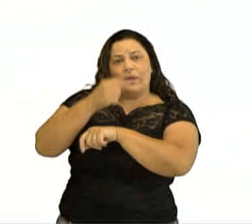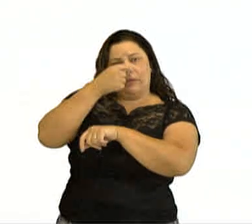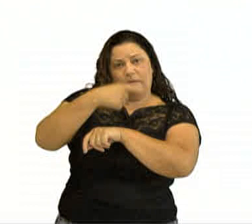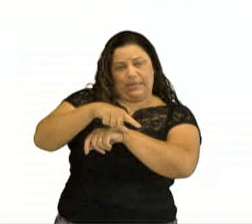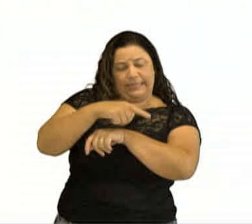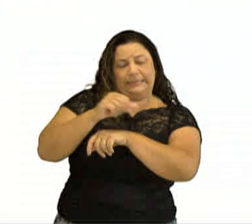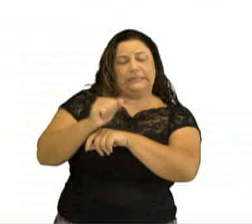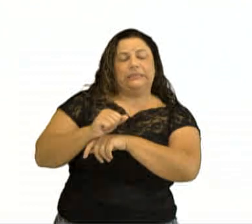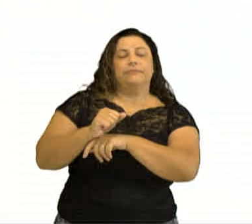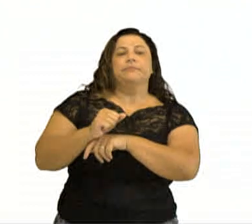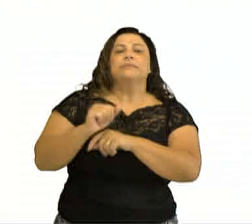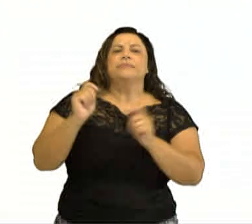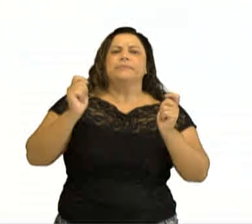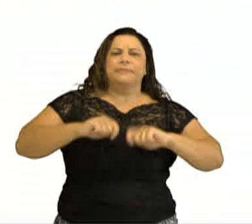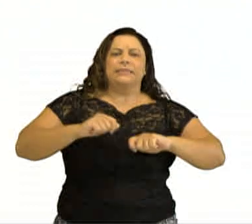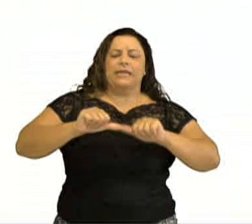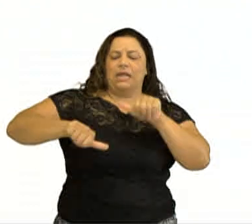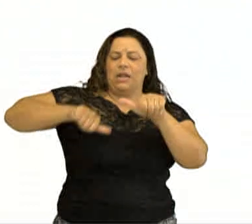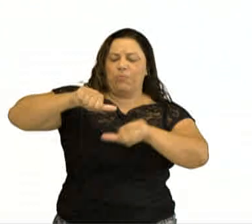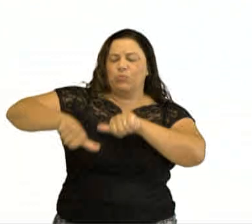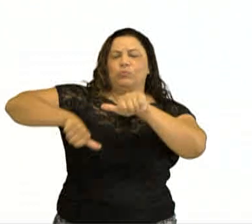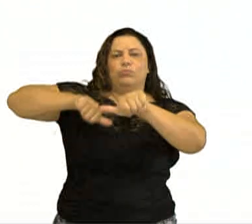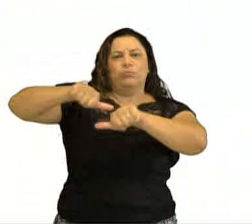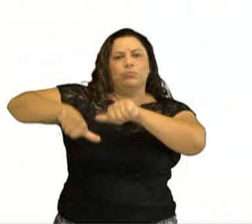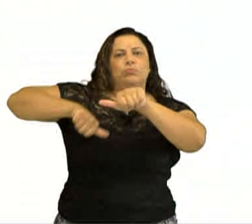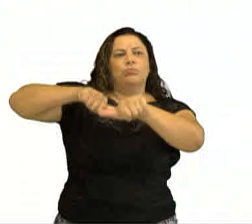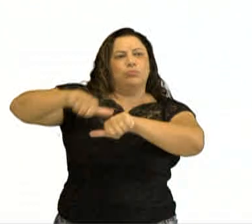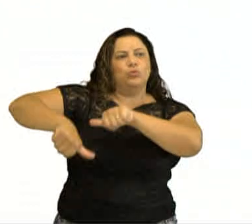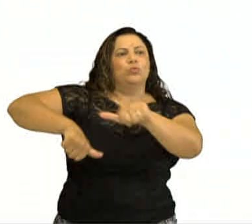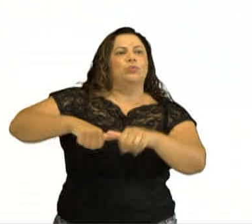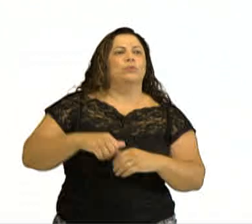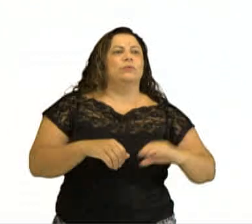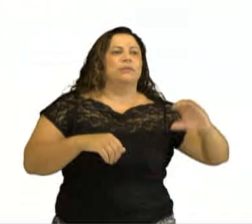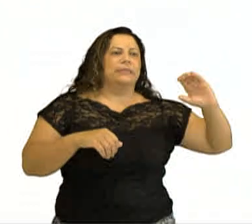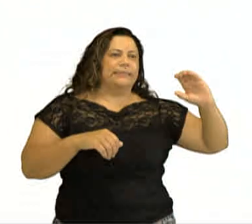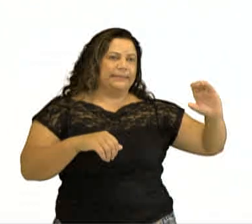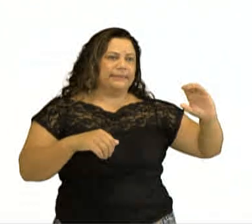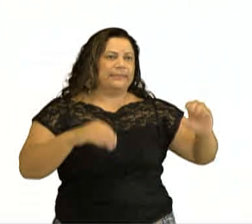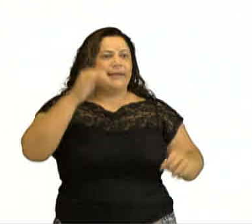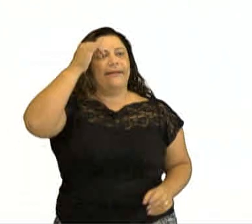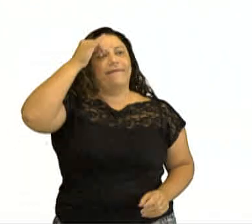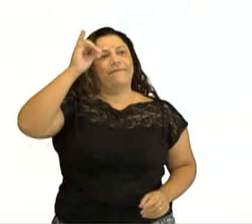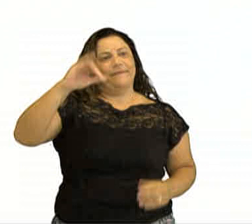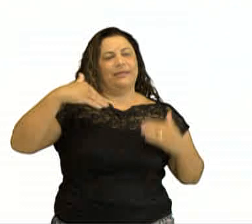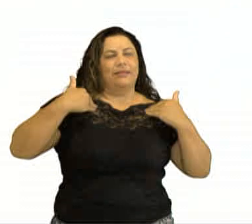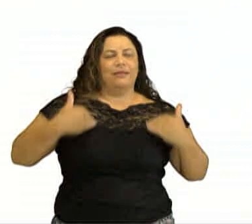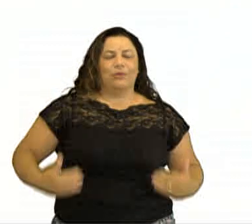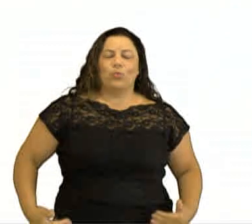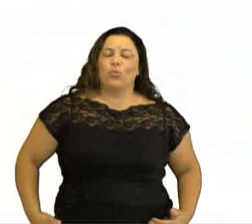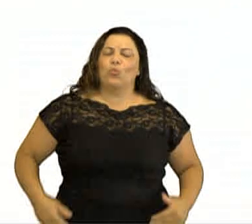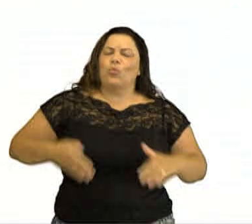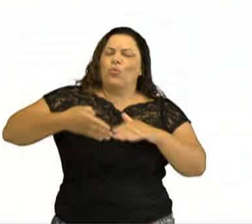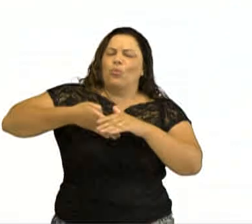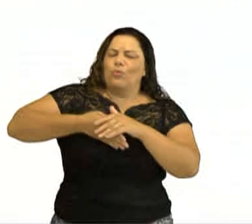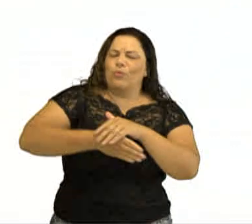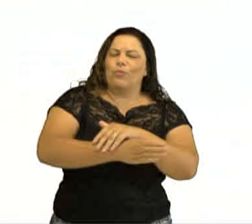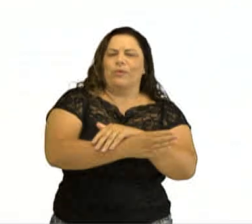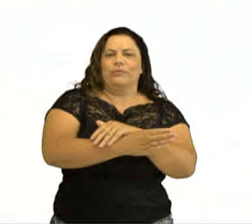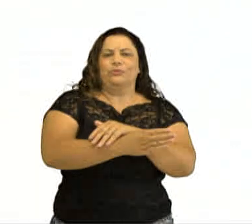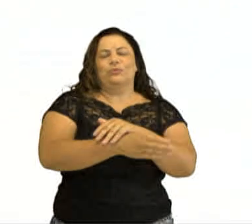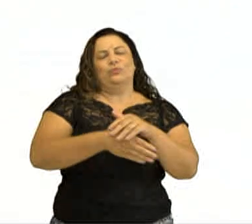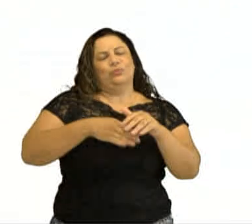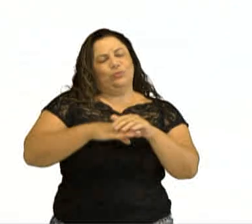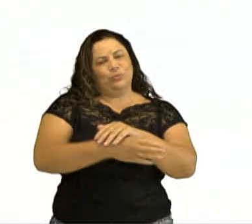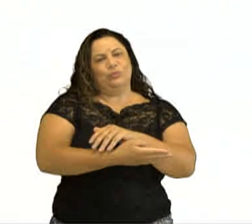grande capacidade de mutação. Letra C, para evitar que o corpo acostume-se com o vírus do